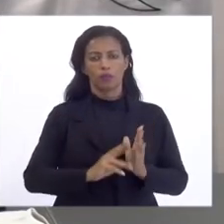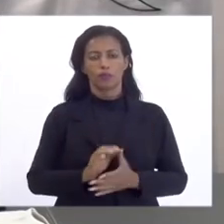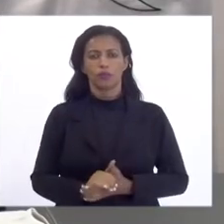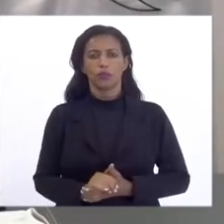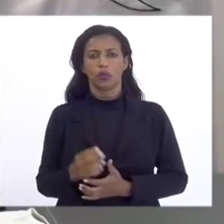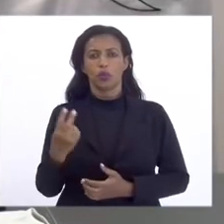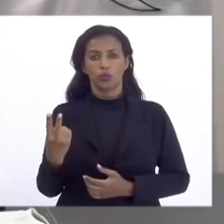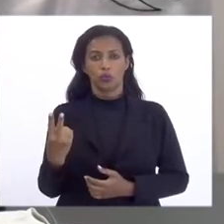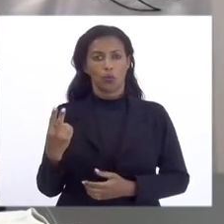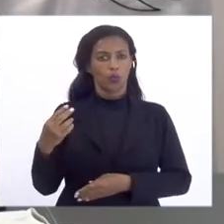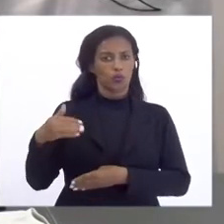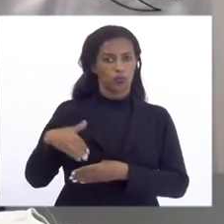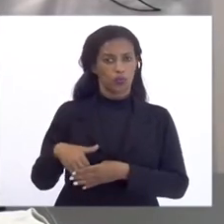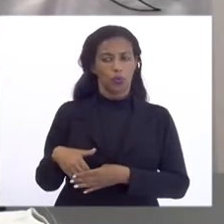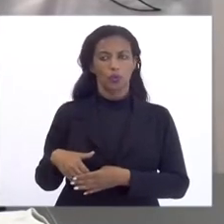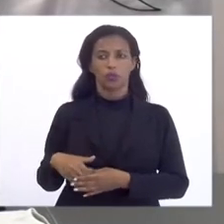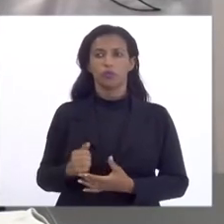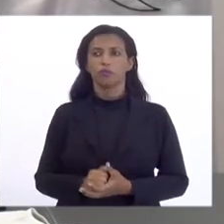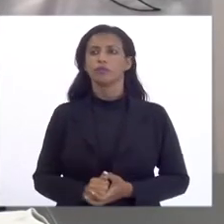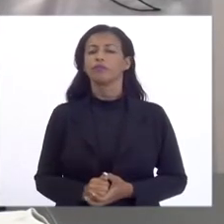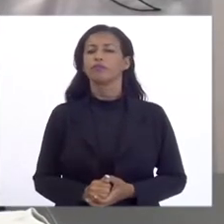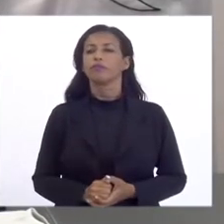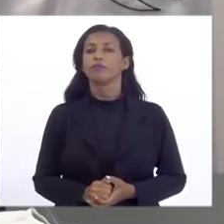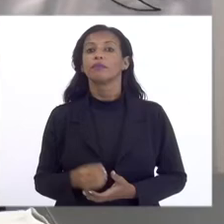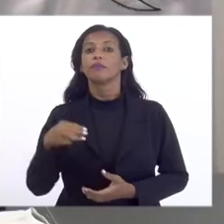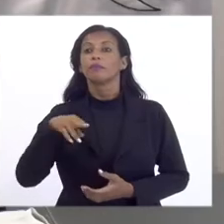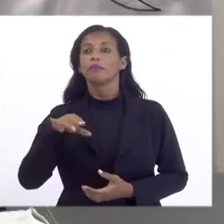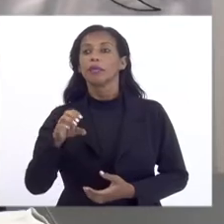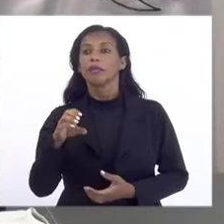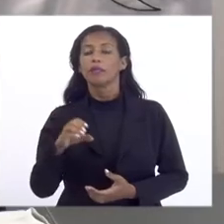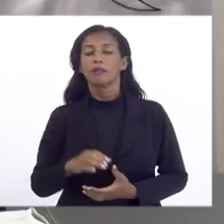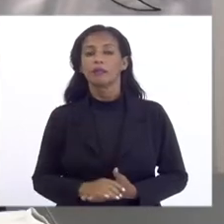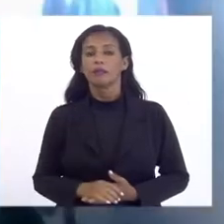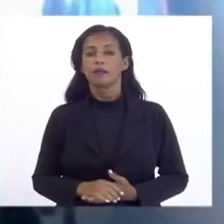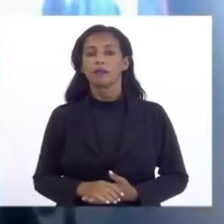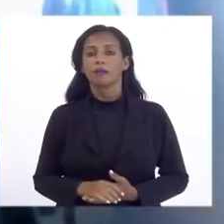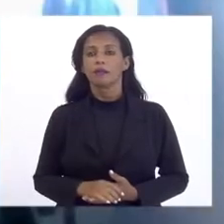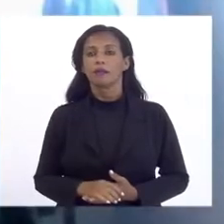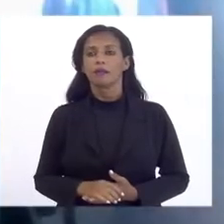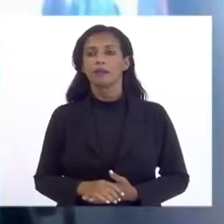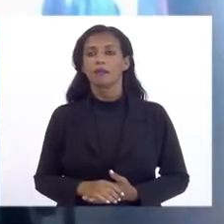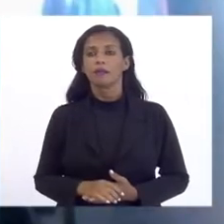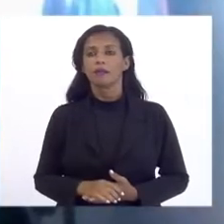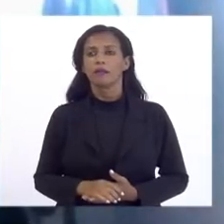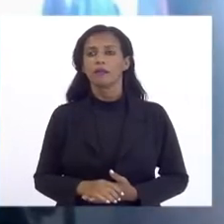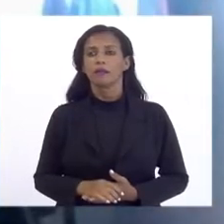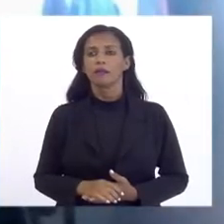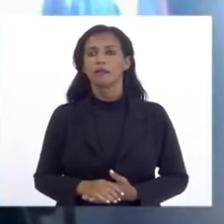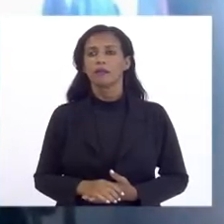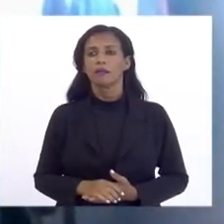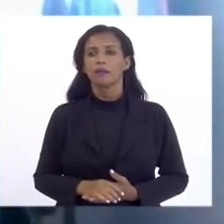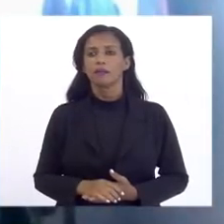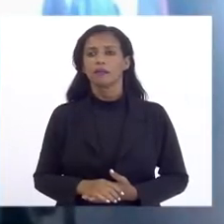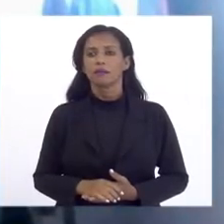Dois votos do relator. Deputado Mink vota. Acompanhando o Luiz Paulo.